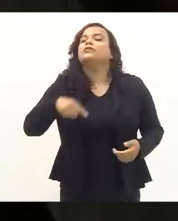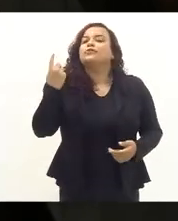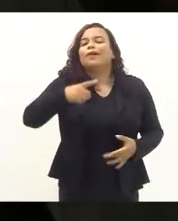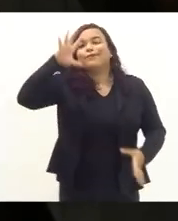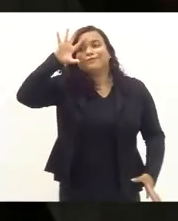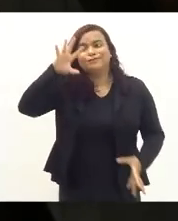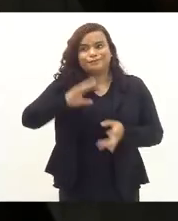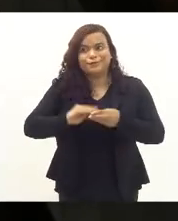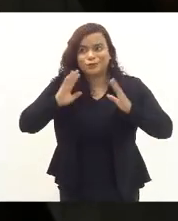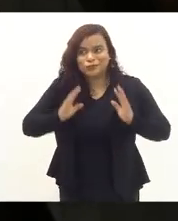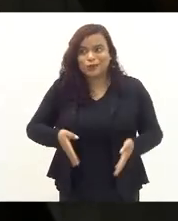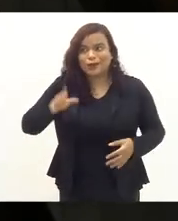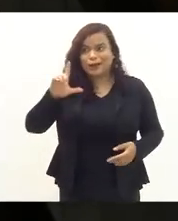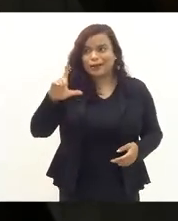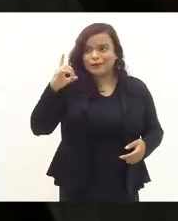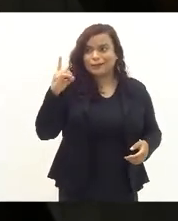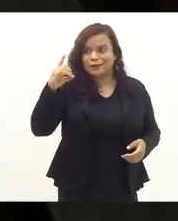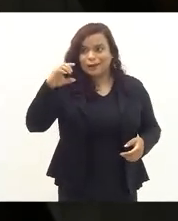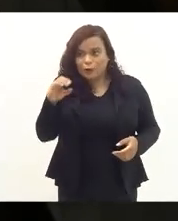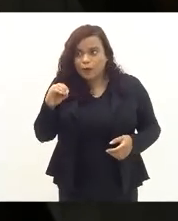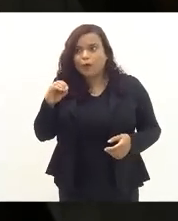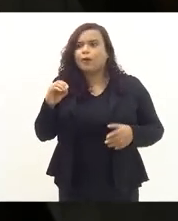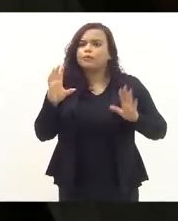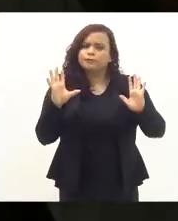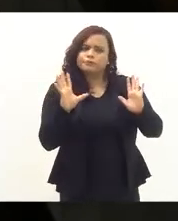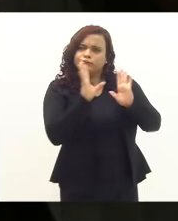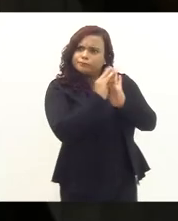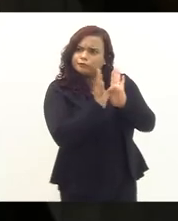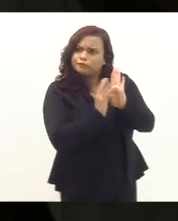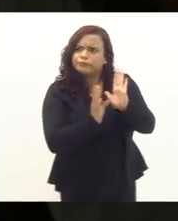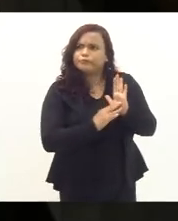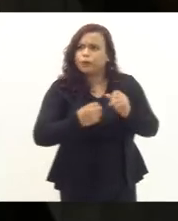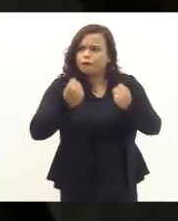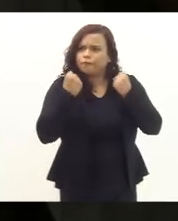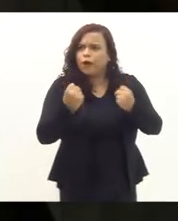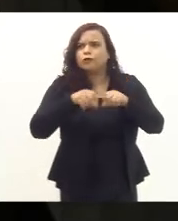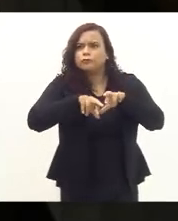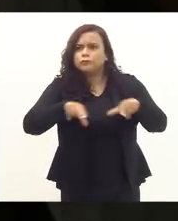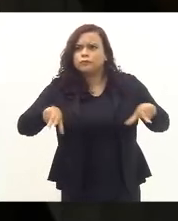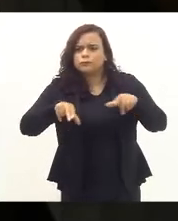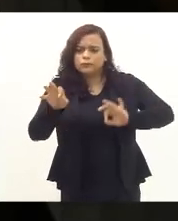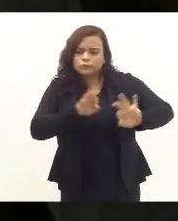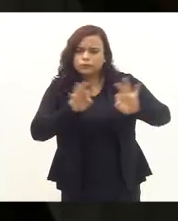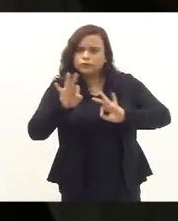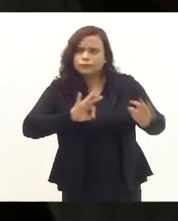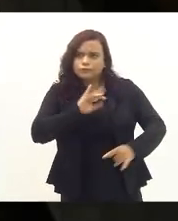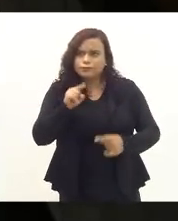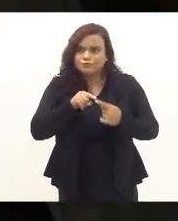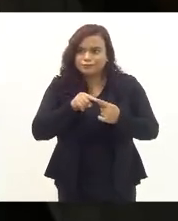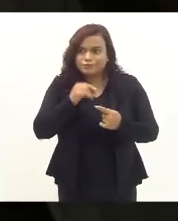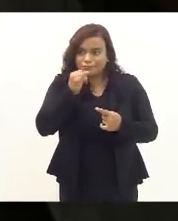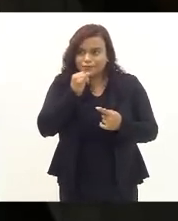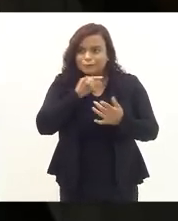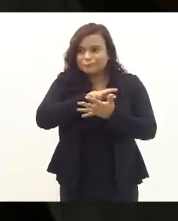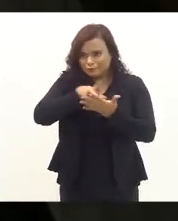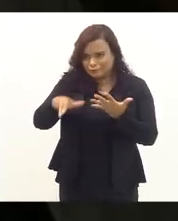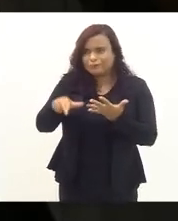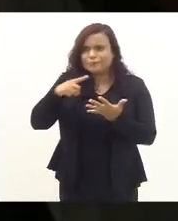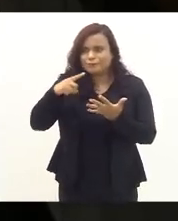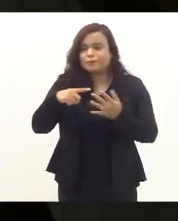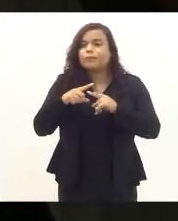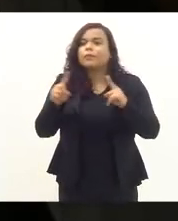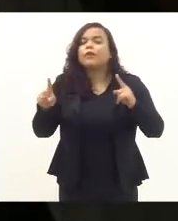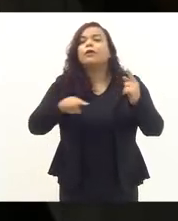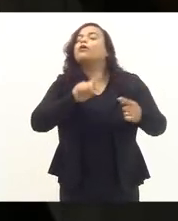uma LD o muito robusta no tocante ao planejamento por exemplo entre outros itens né